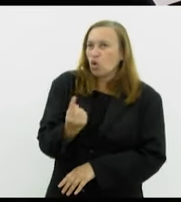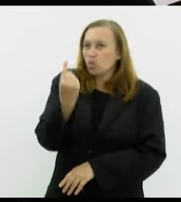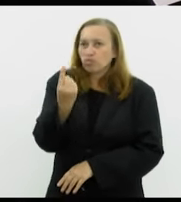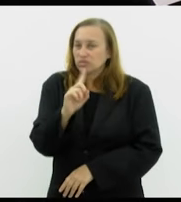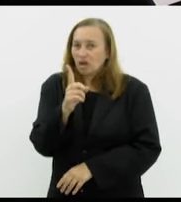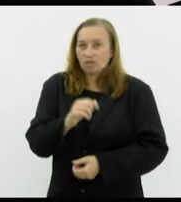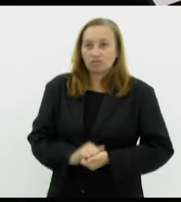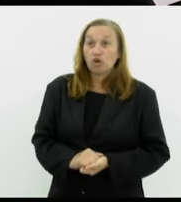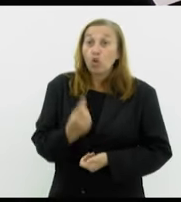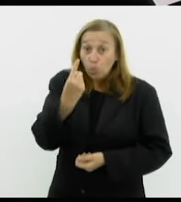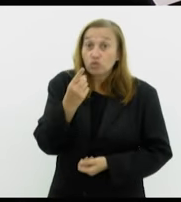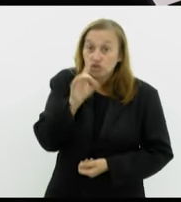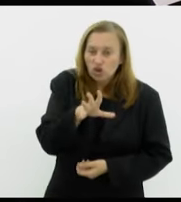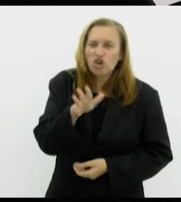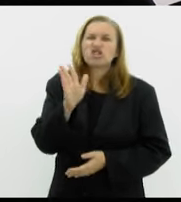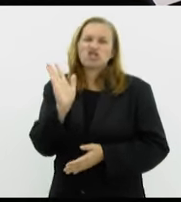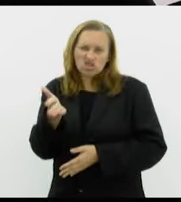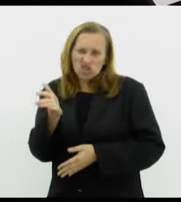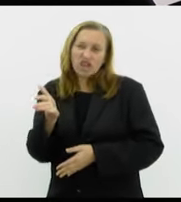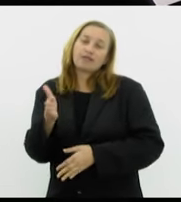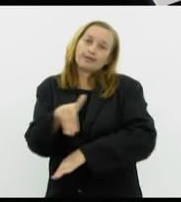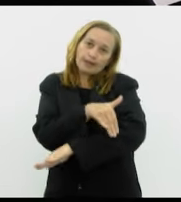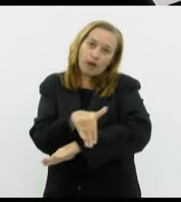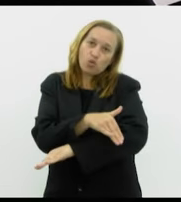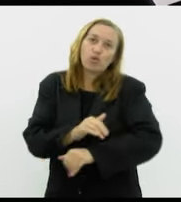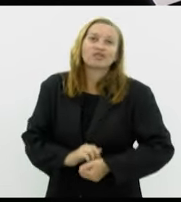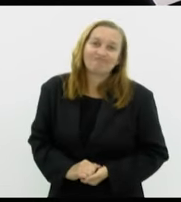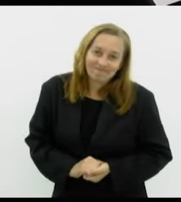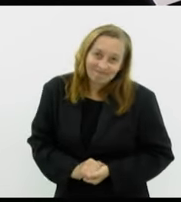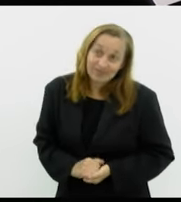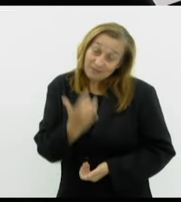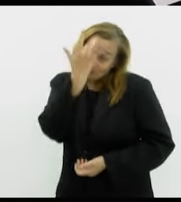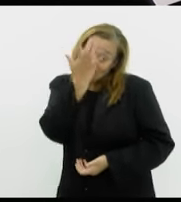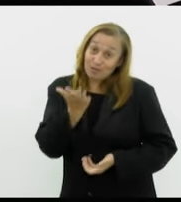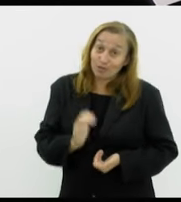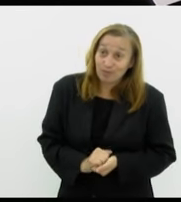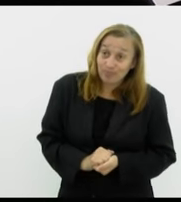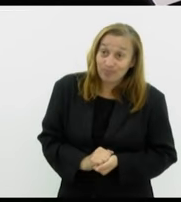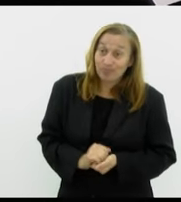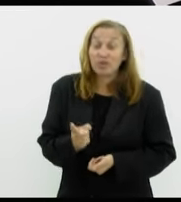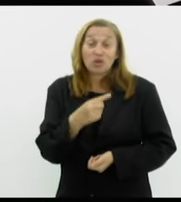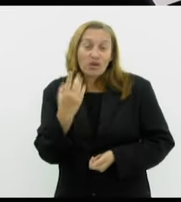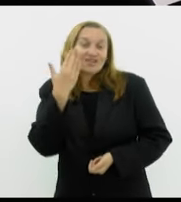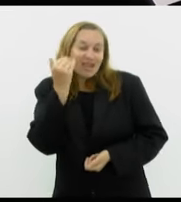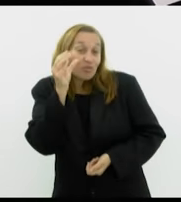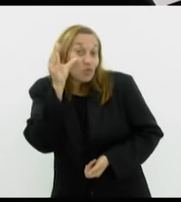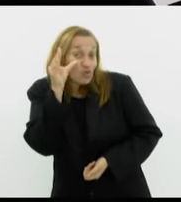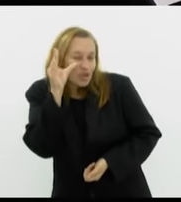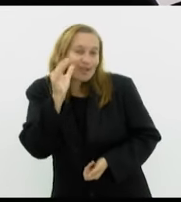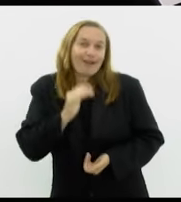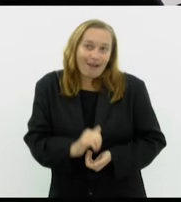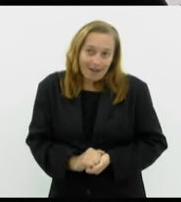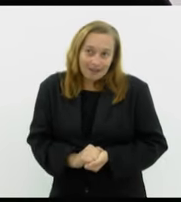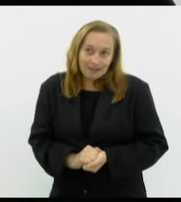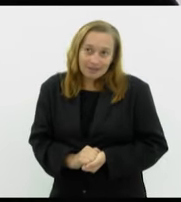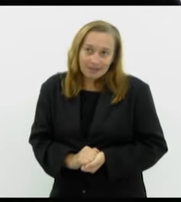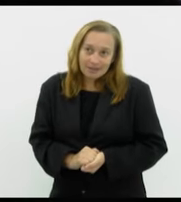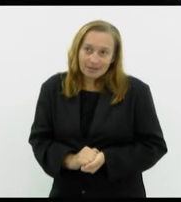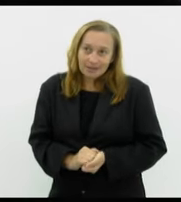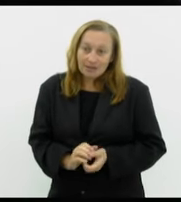Fácil. Né? Então, a gente sabe o interesse dessa